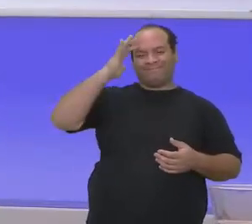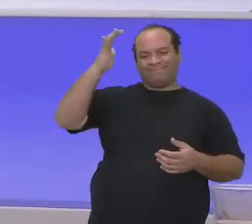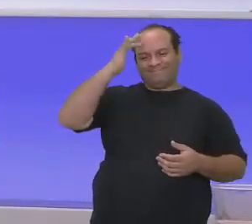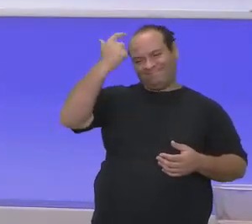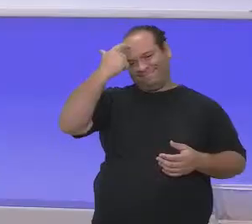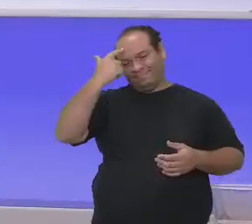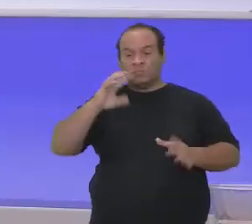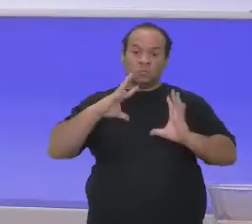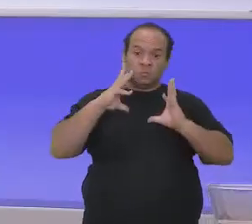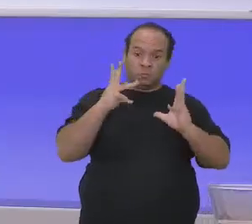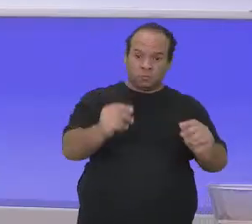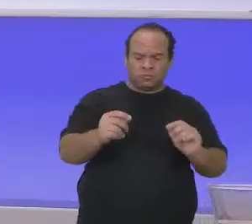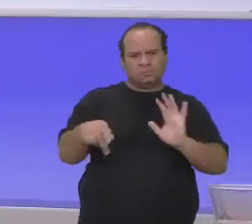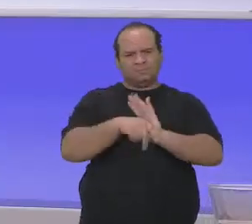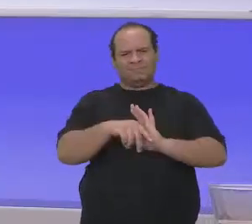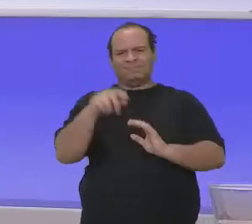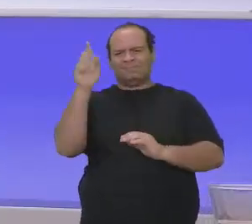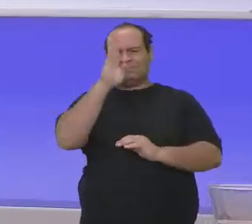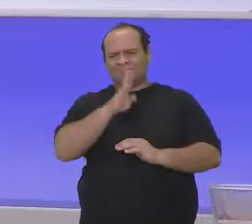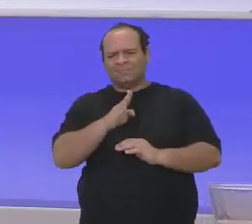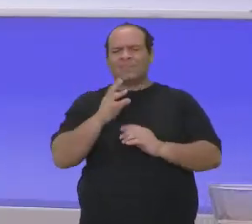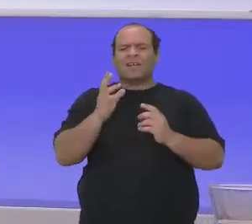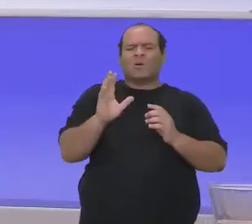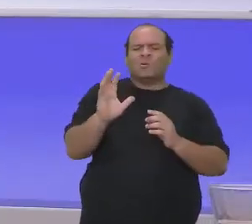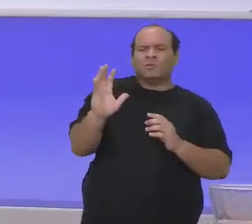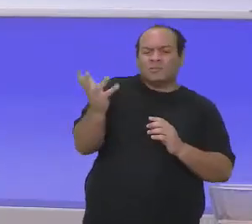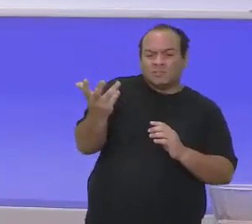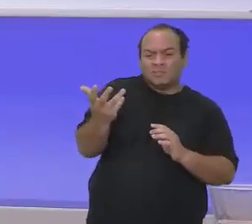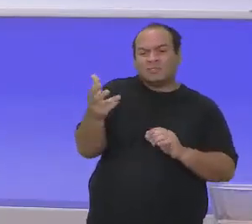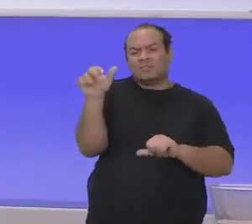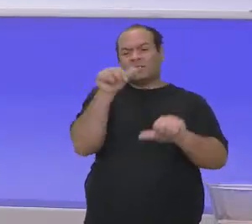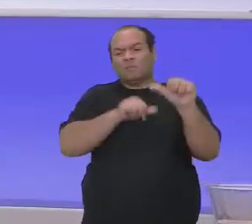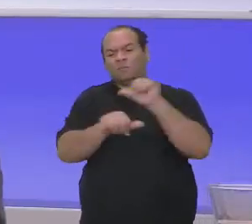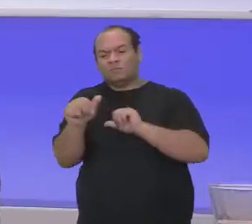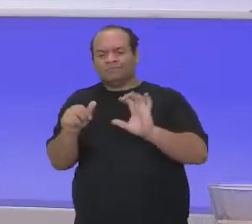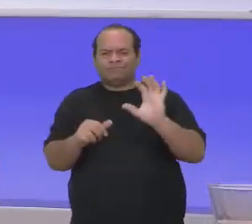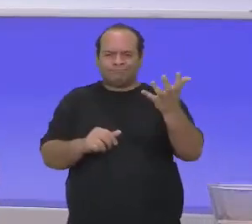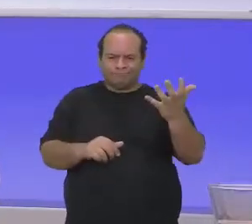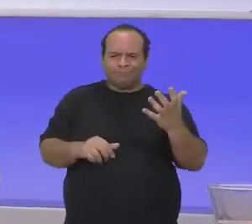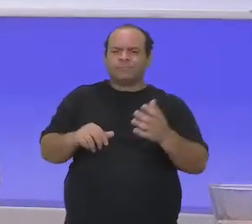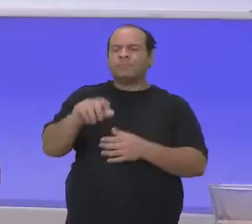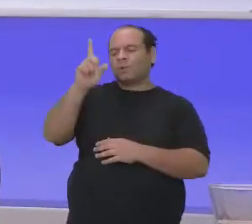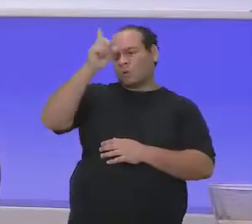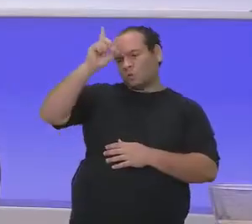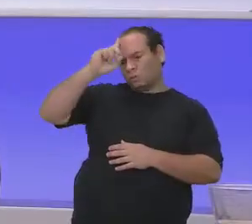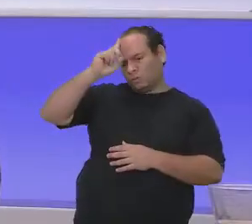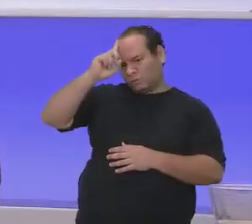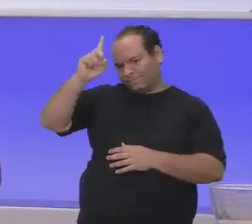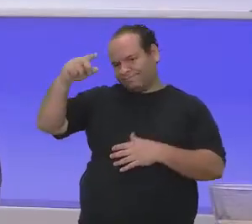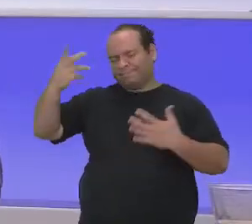no sistema elétrico brasileiro e como que esses impactos têm no dia a dia.